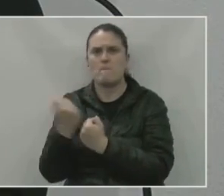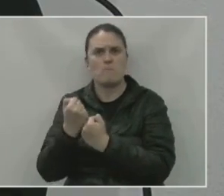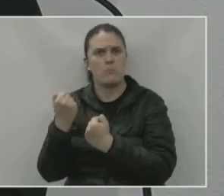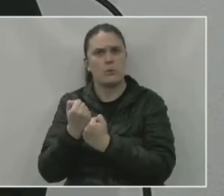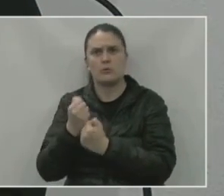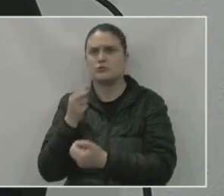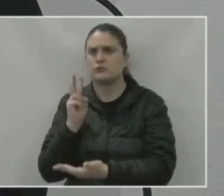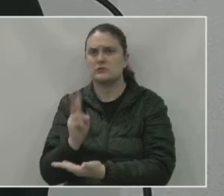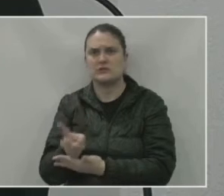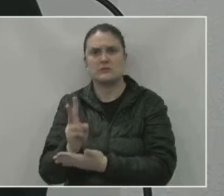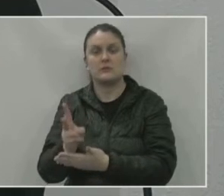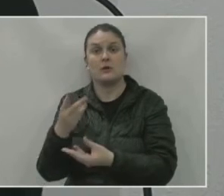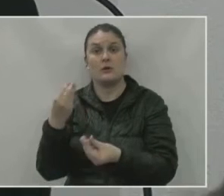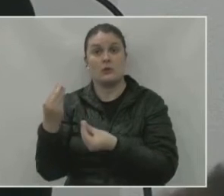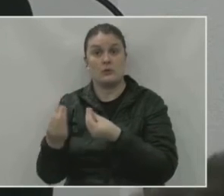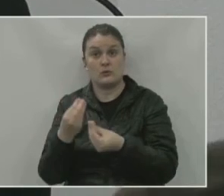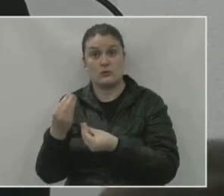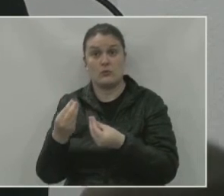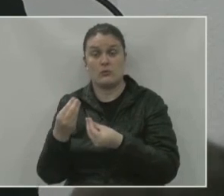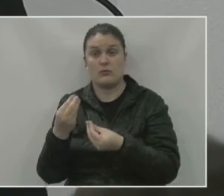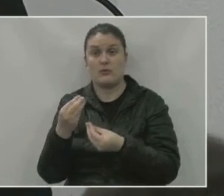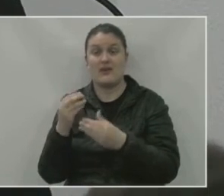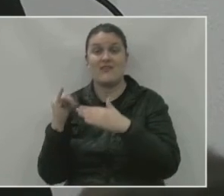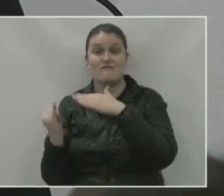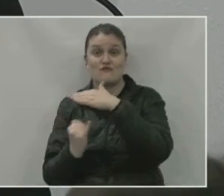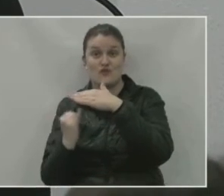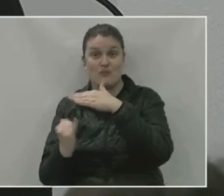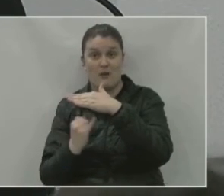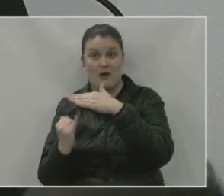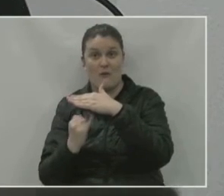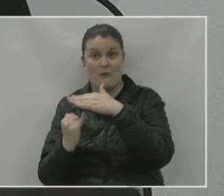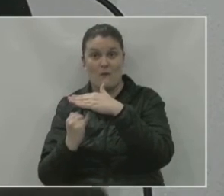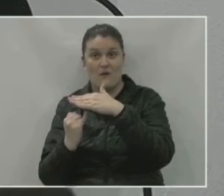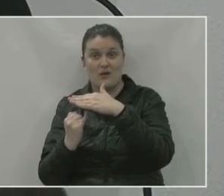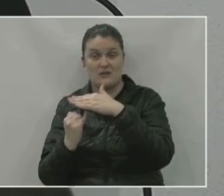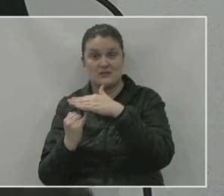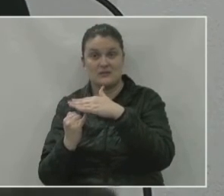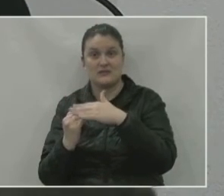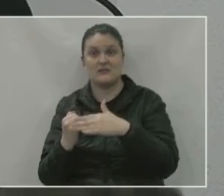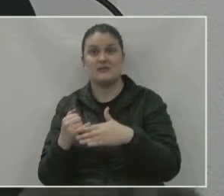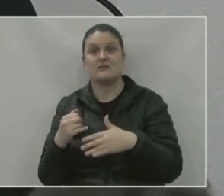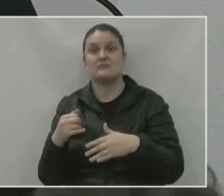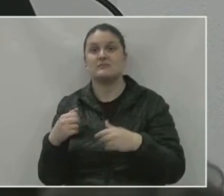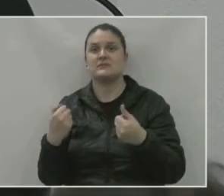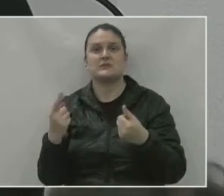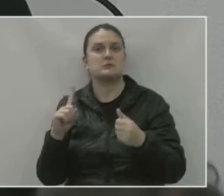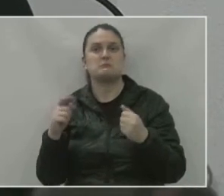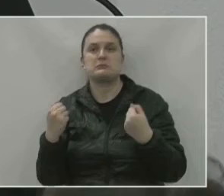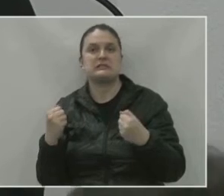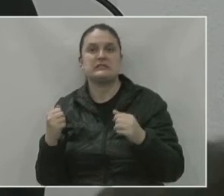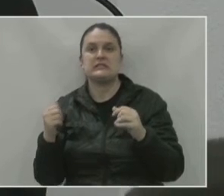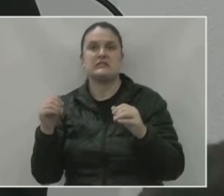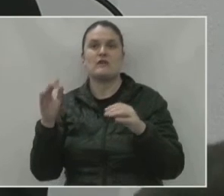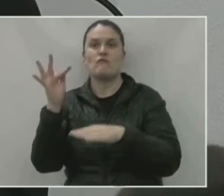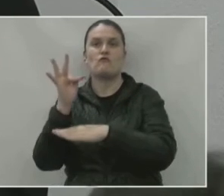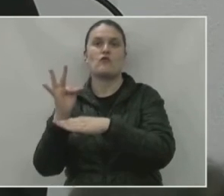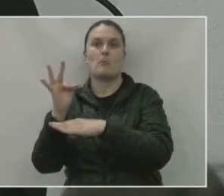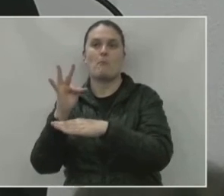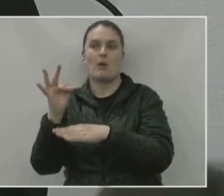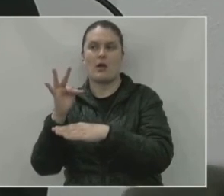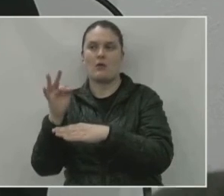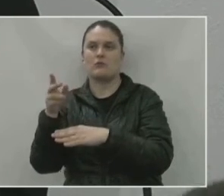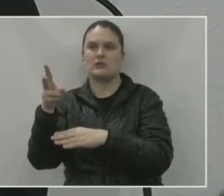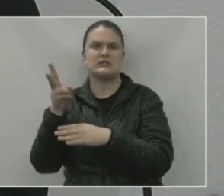da forma informal. Fazer um pleonasmo aí, não necessita de formalidade para que ele